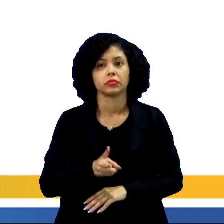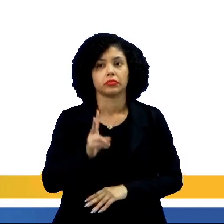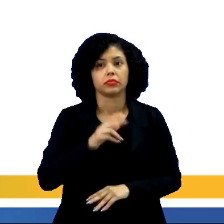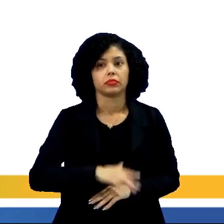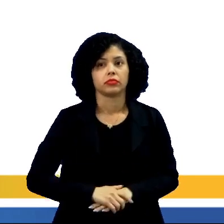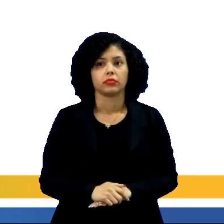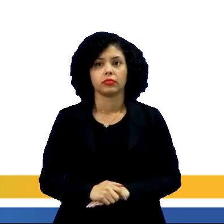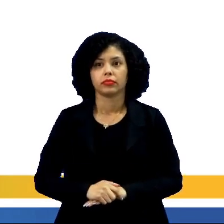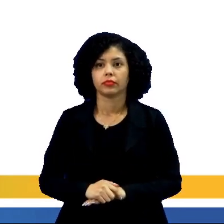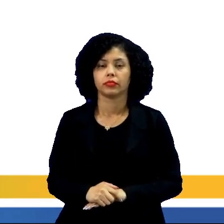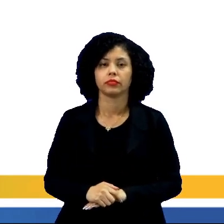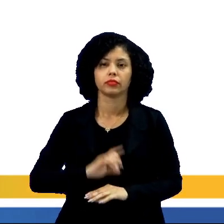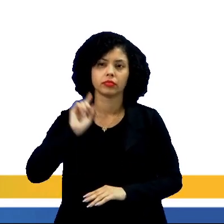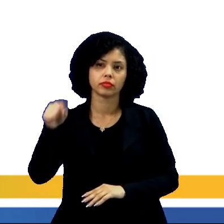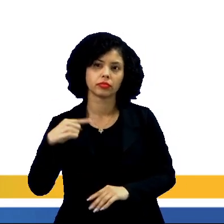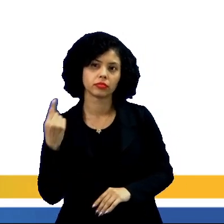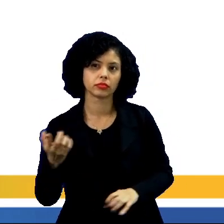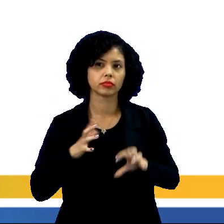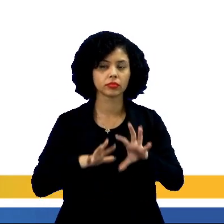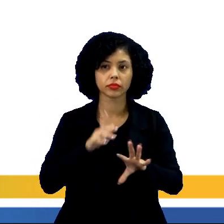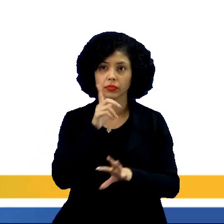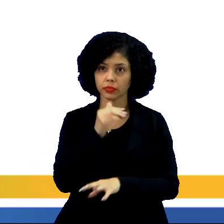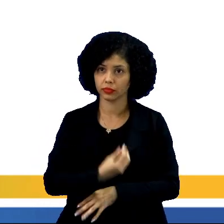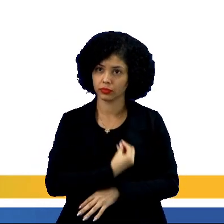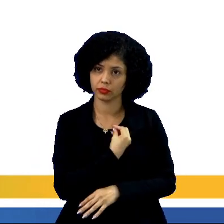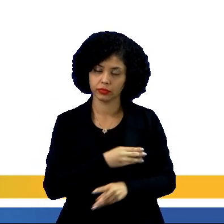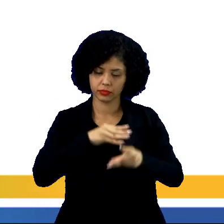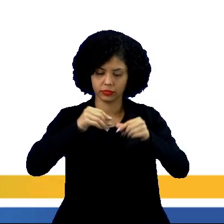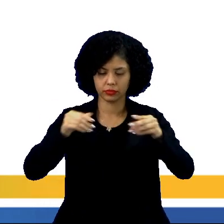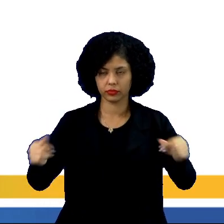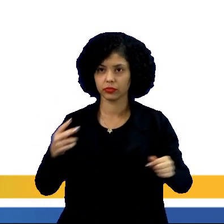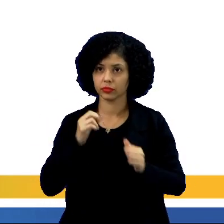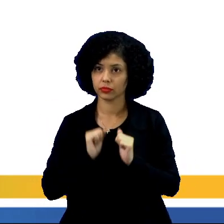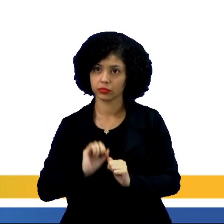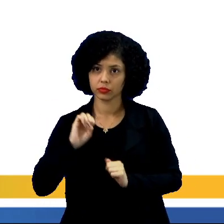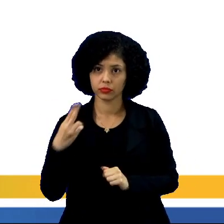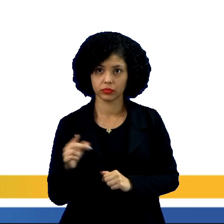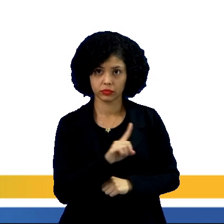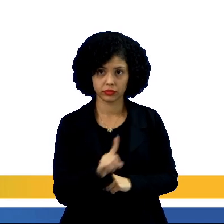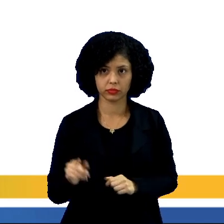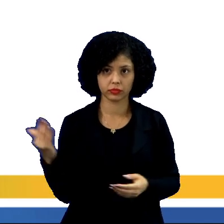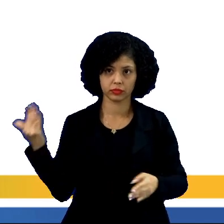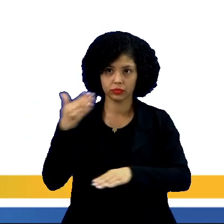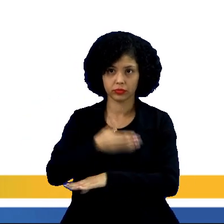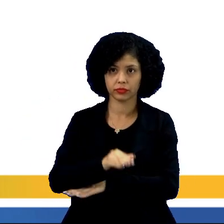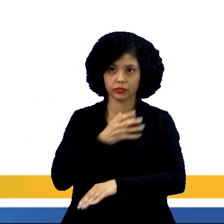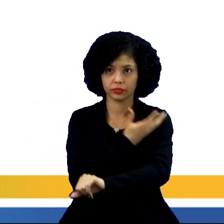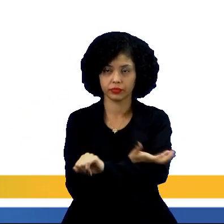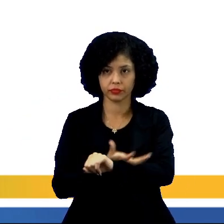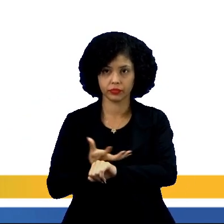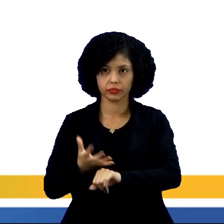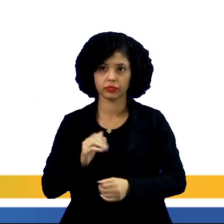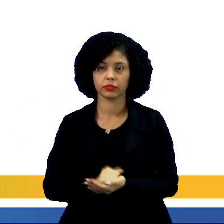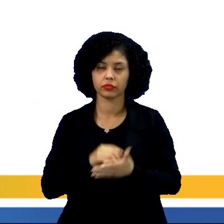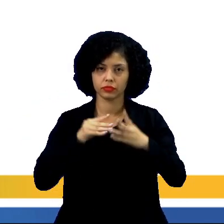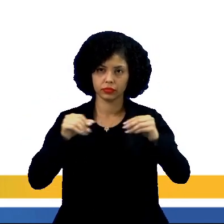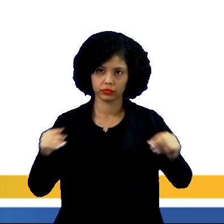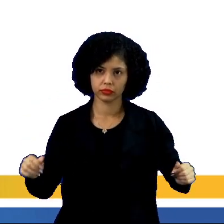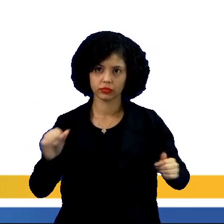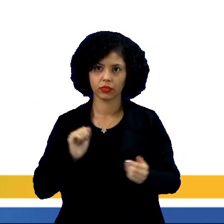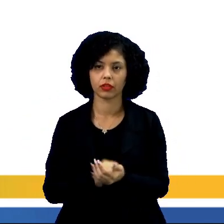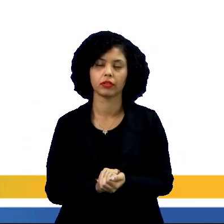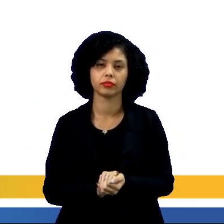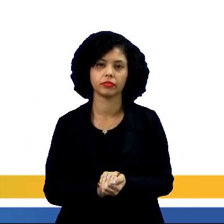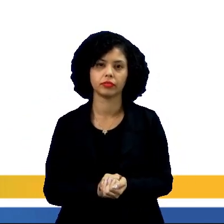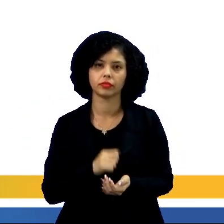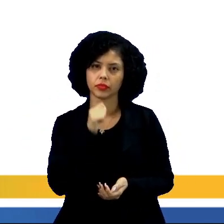então. Após isso, a água presente no solo, ela pode ou não atravessar a vegetação e o solo,